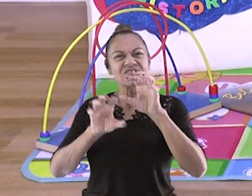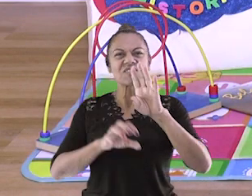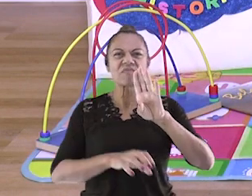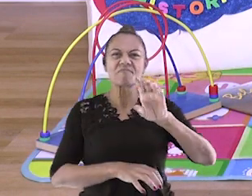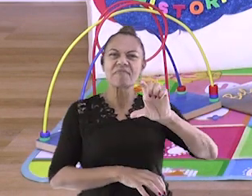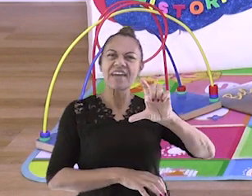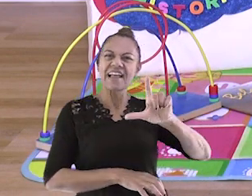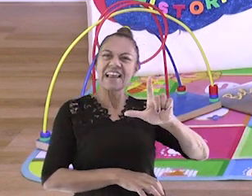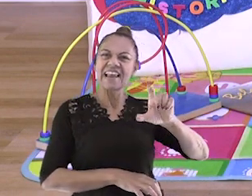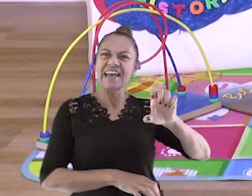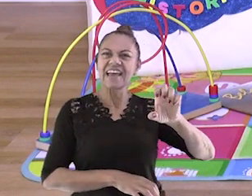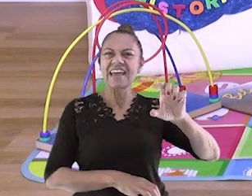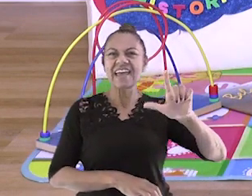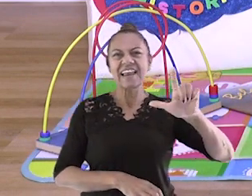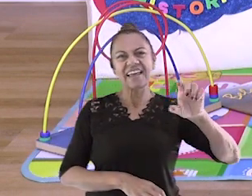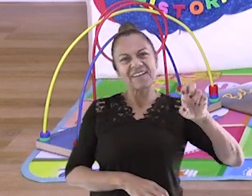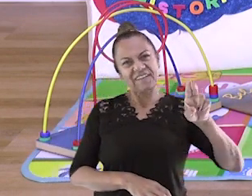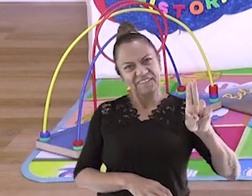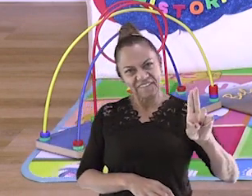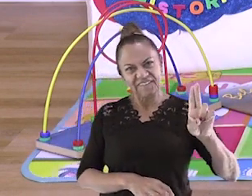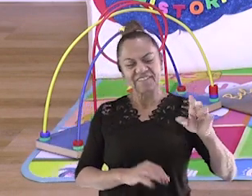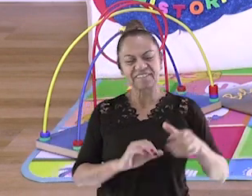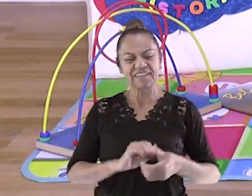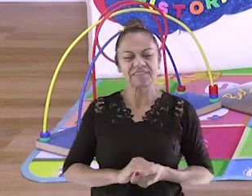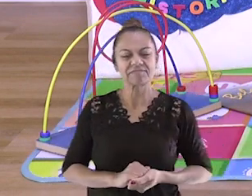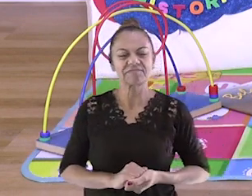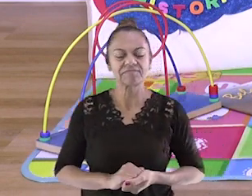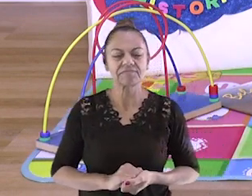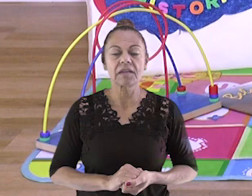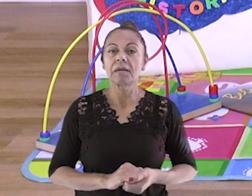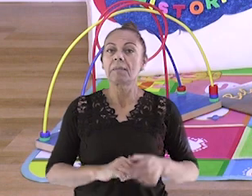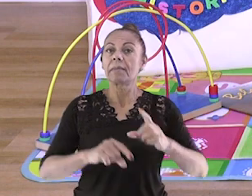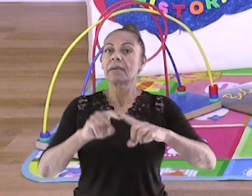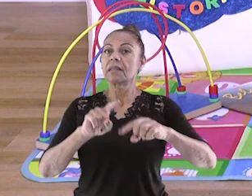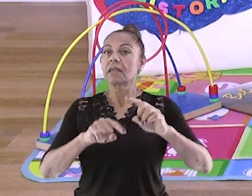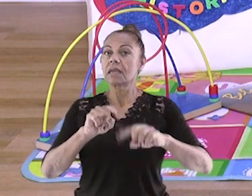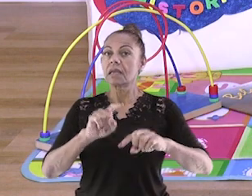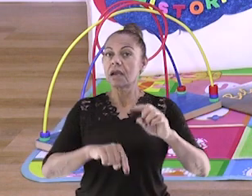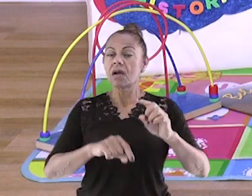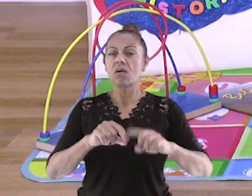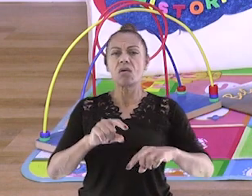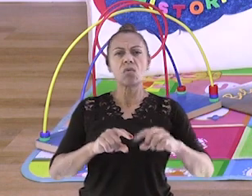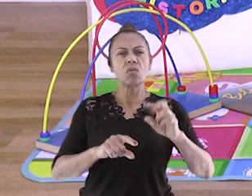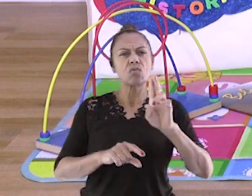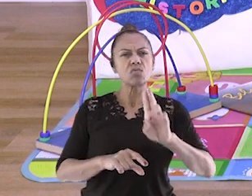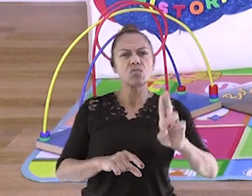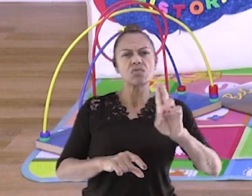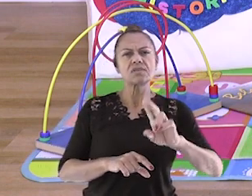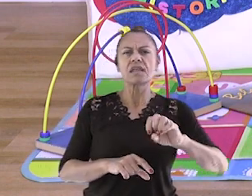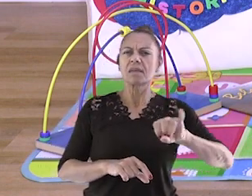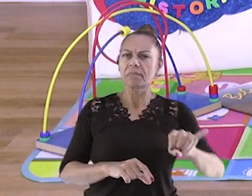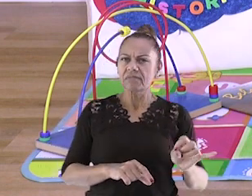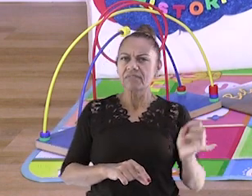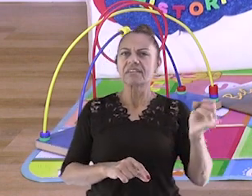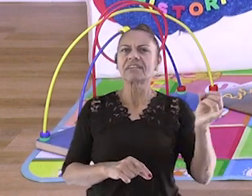Gente, espera aí que estou vendo uma coisa dentro da minha caixa Hora da